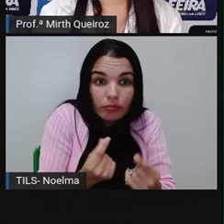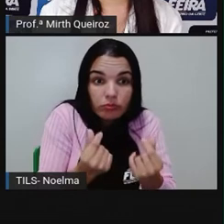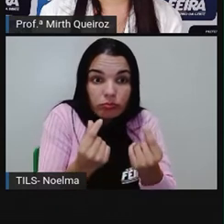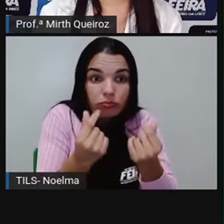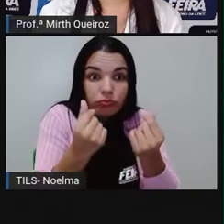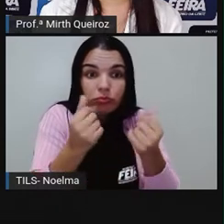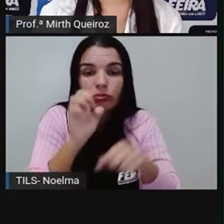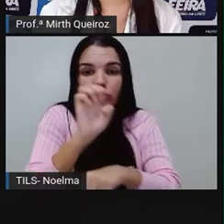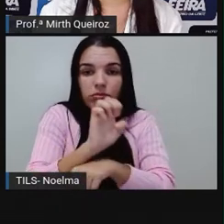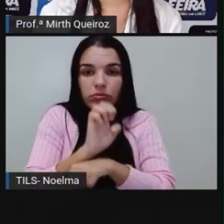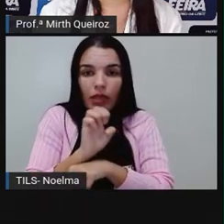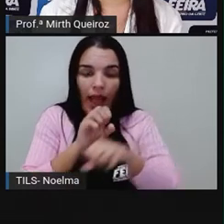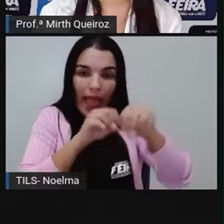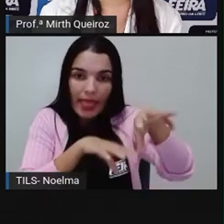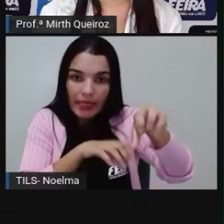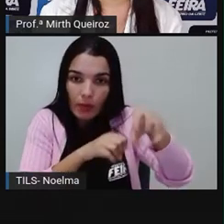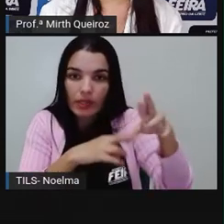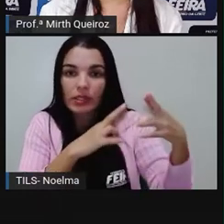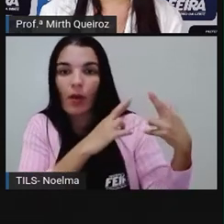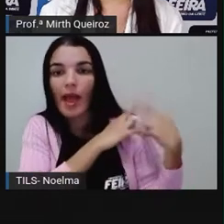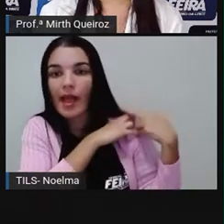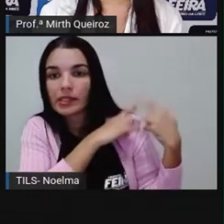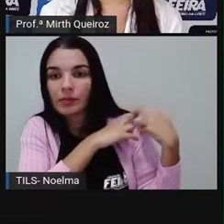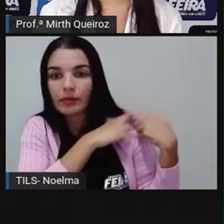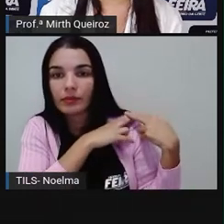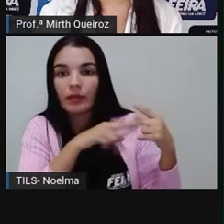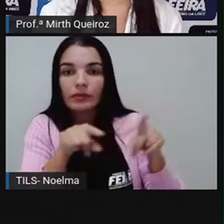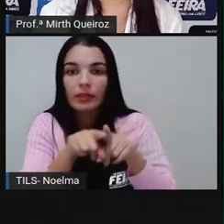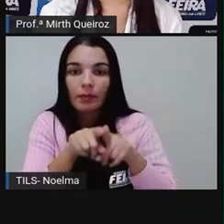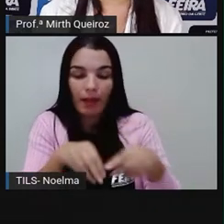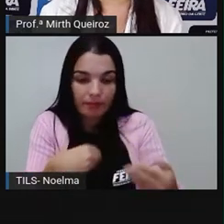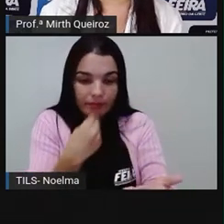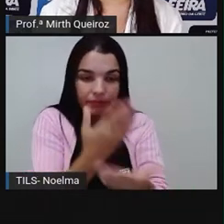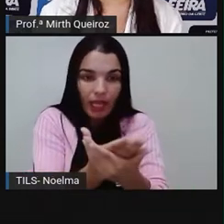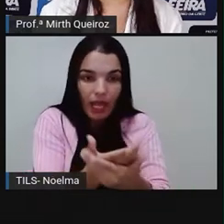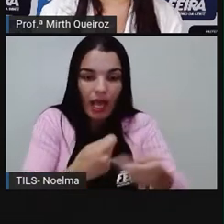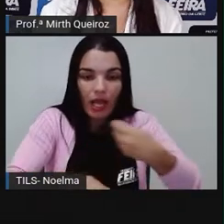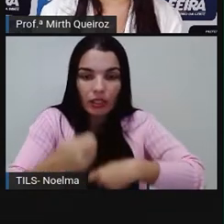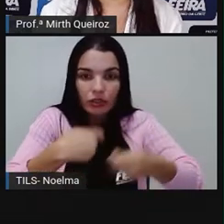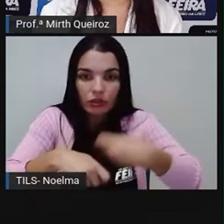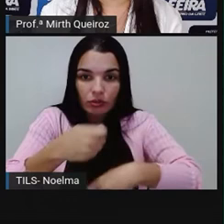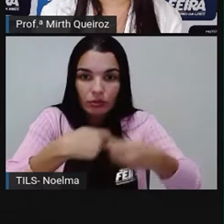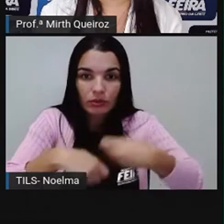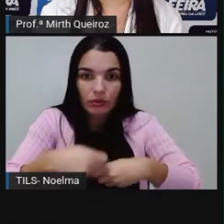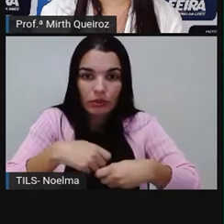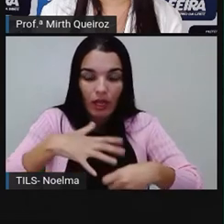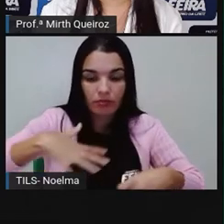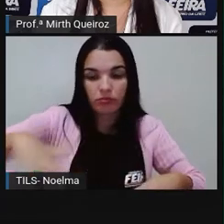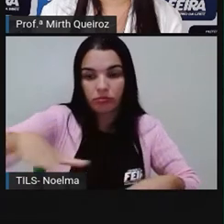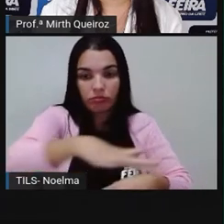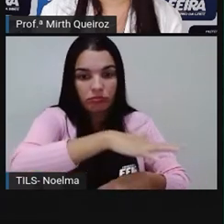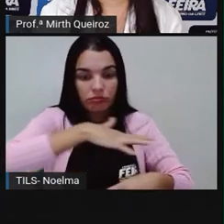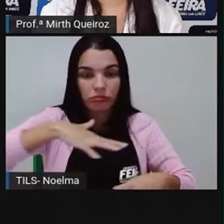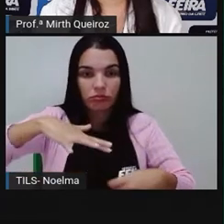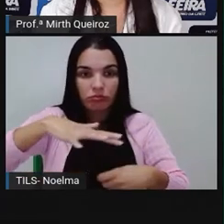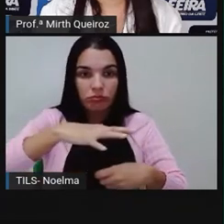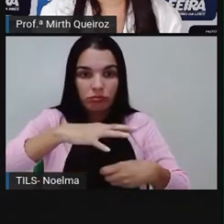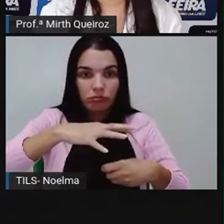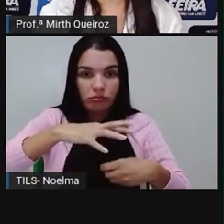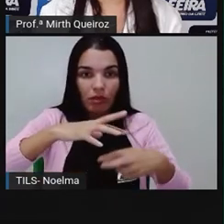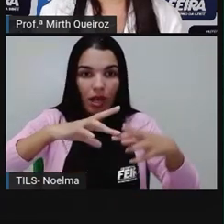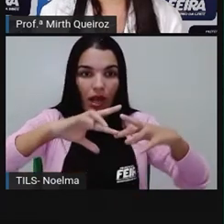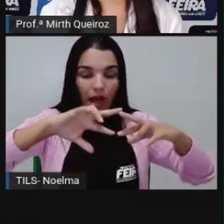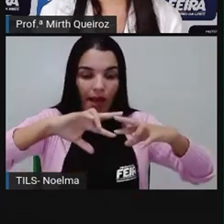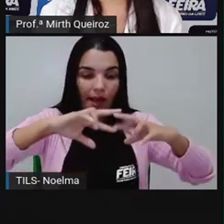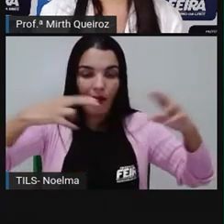Na educação, ele é responsável por financiar e administrar a rede estadual e ajudar também os